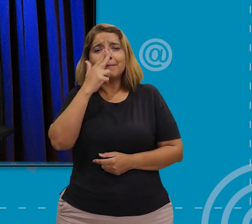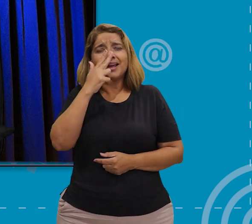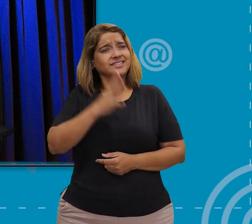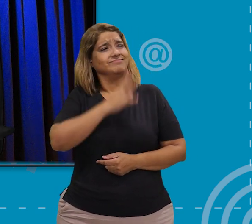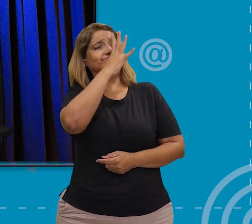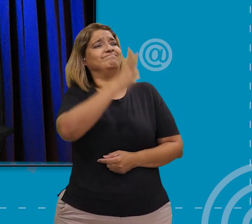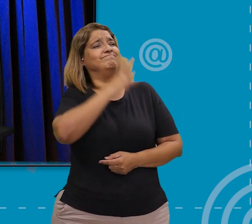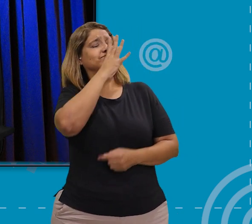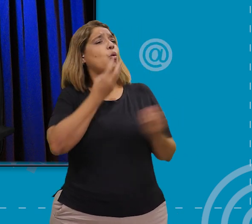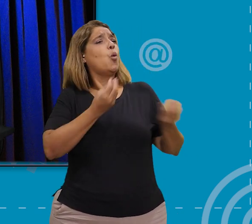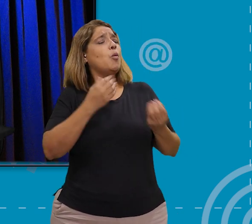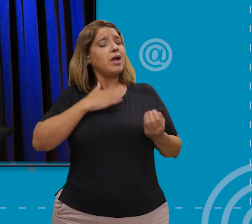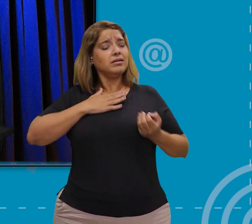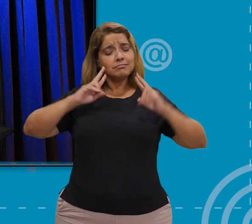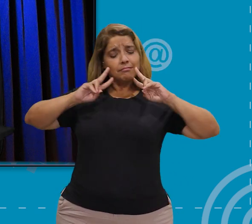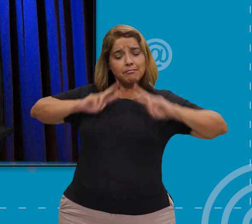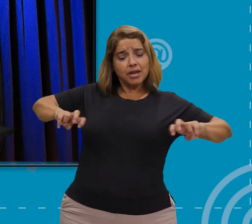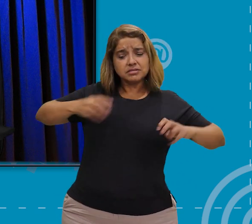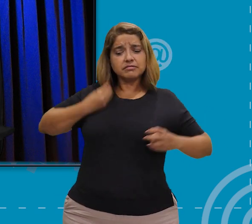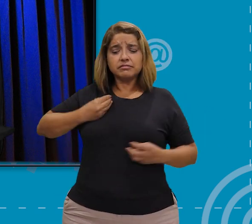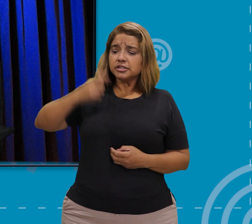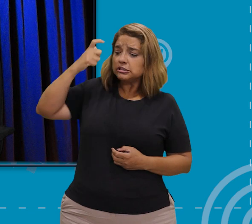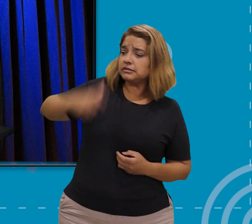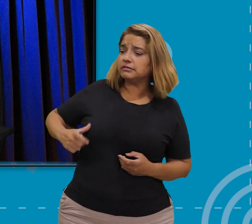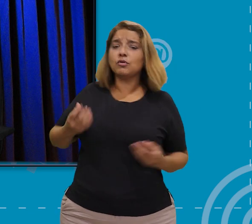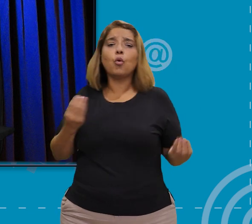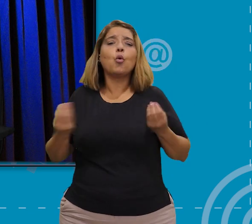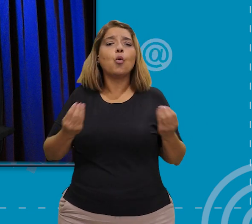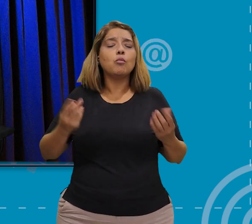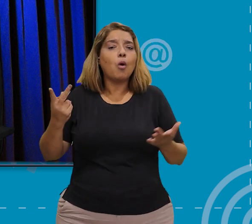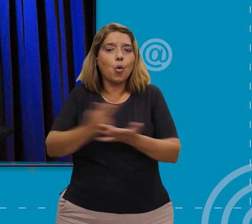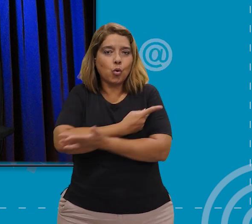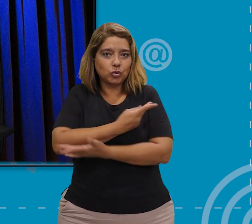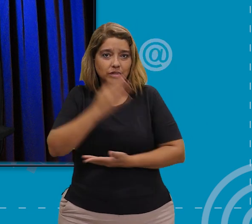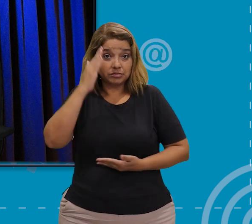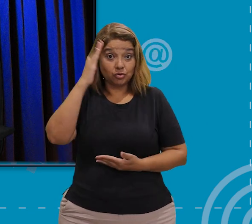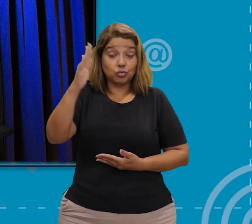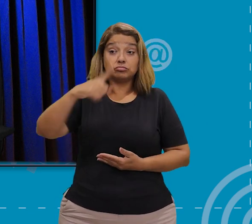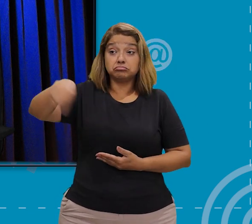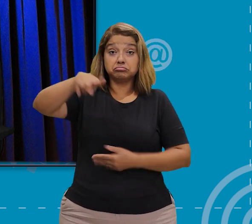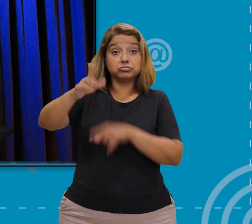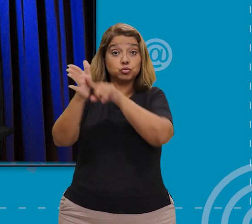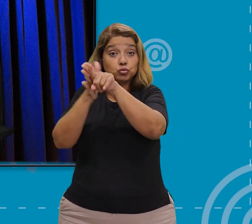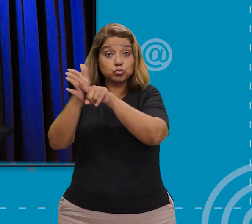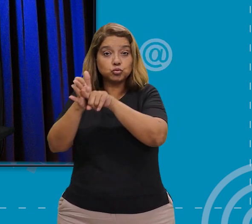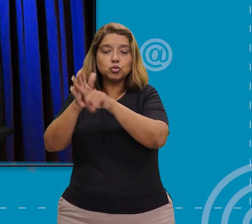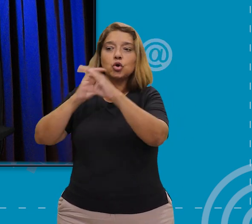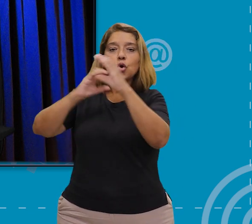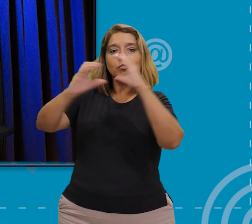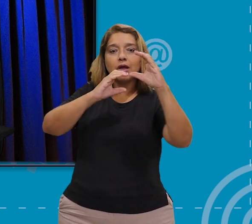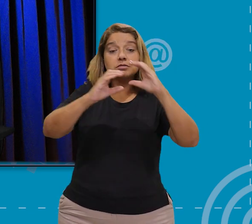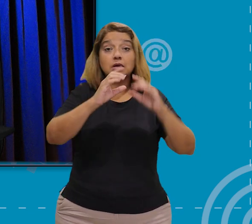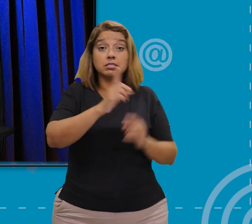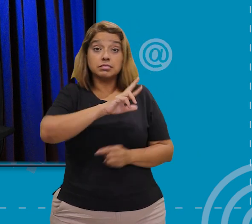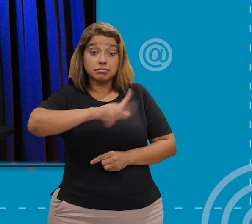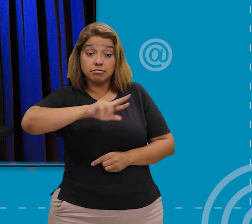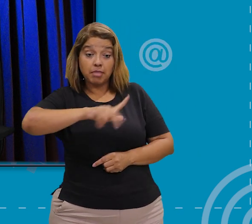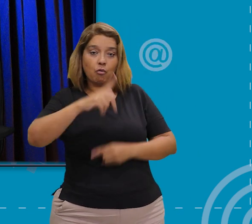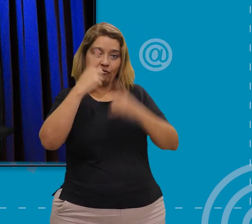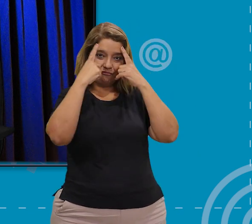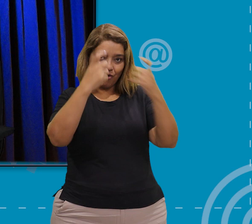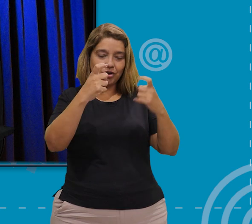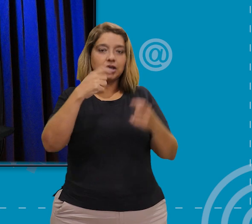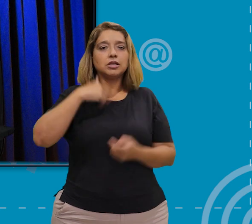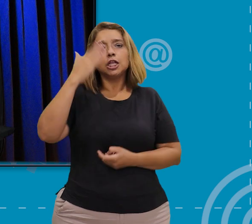coisa absurda, mas a gente não quer olhar para a gente. Como é que isso pode acontecer, de acordo com o estudo